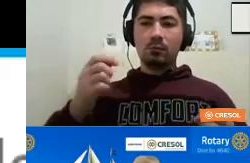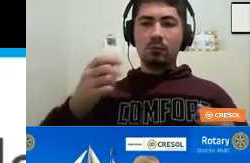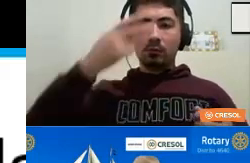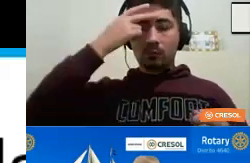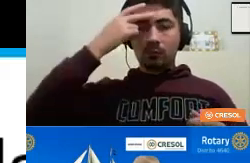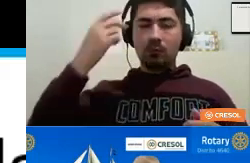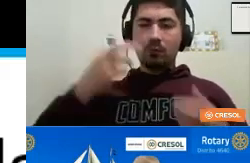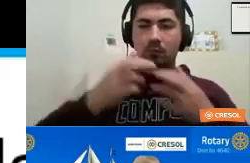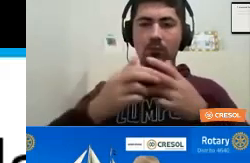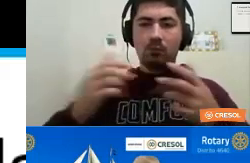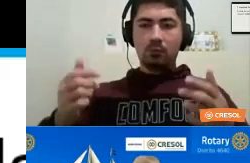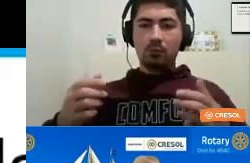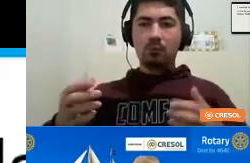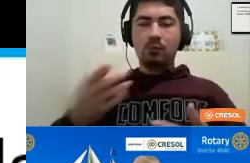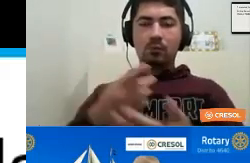entidades.